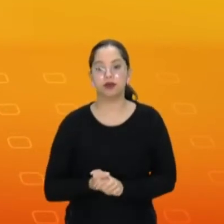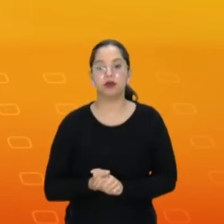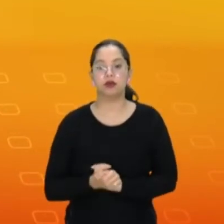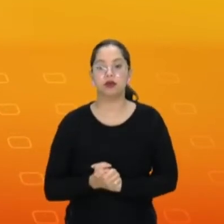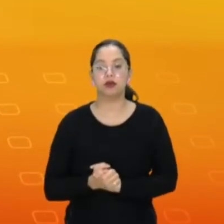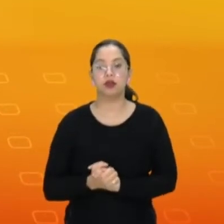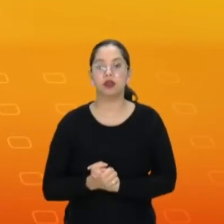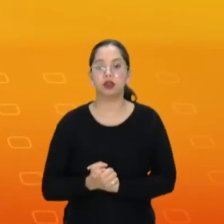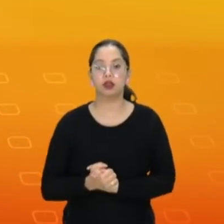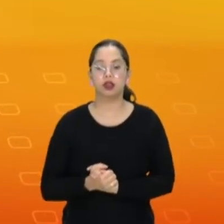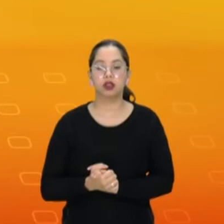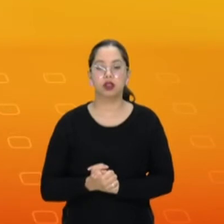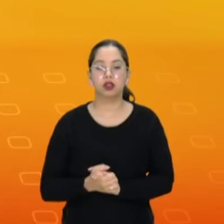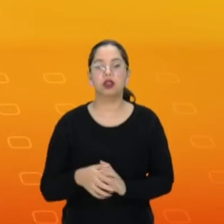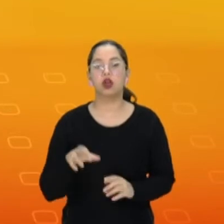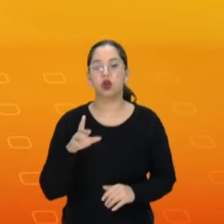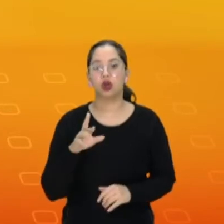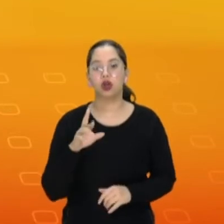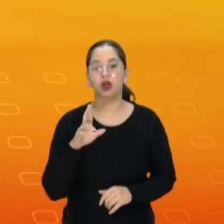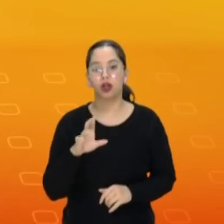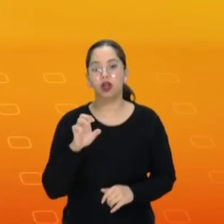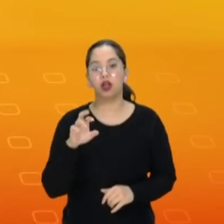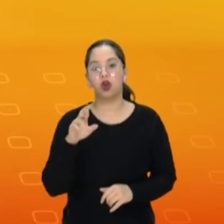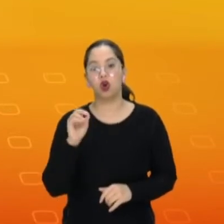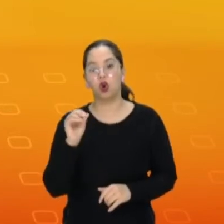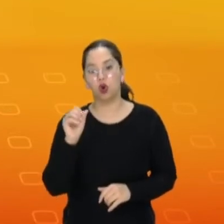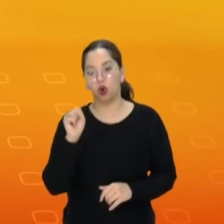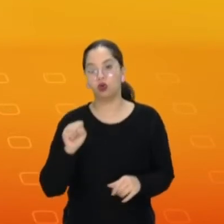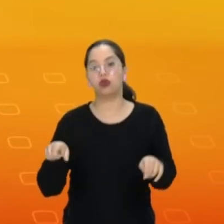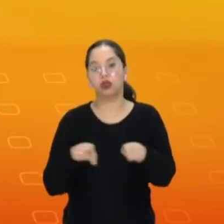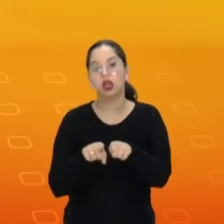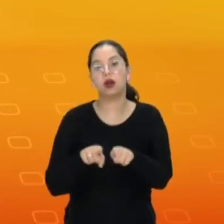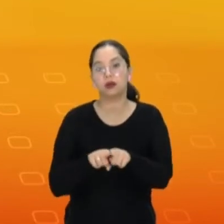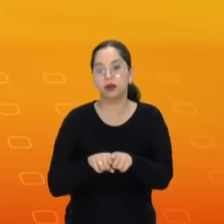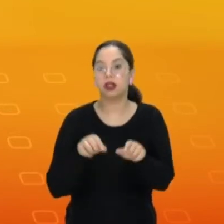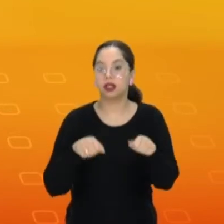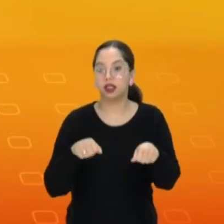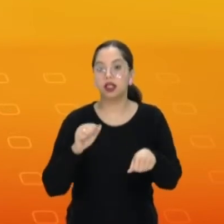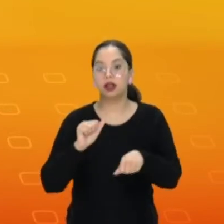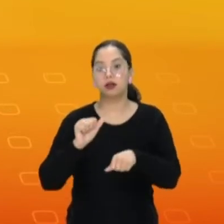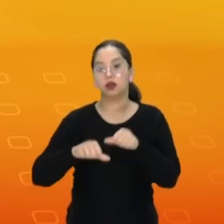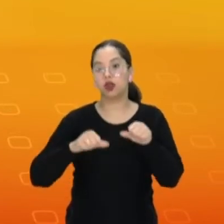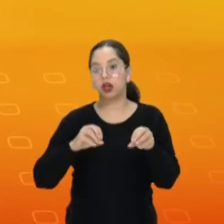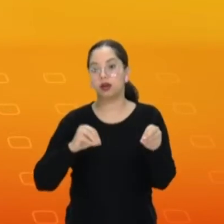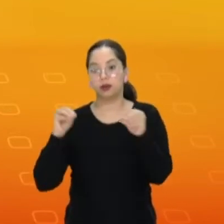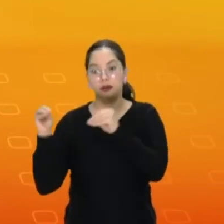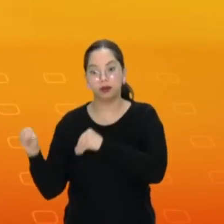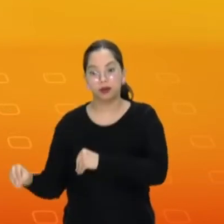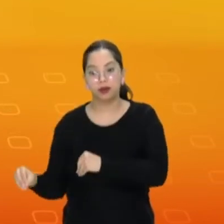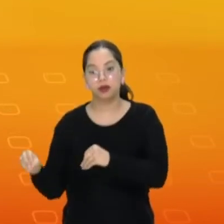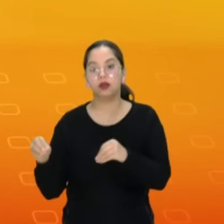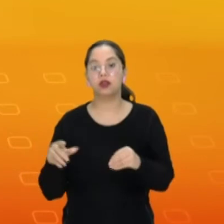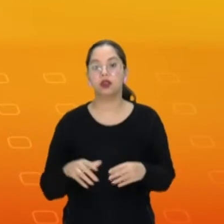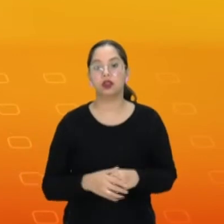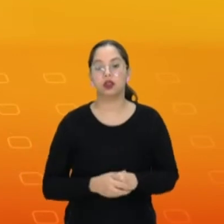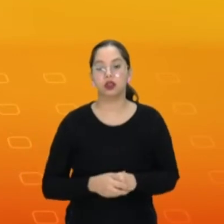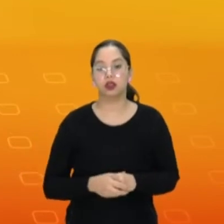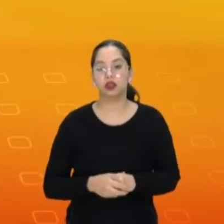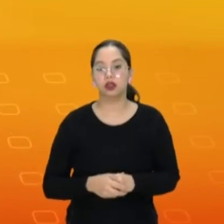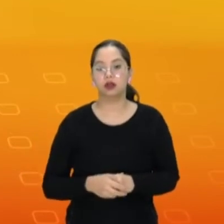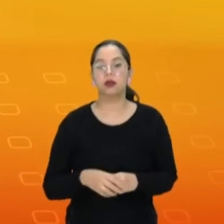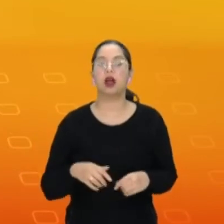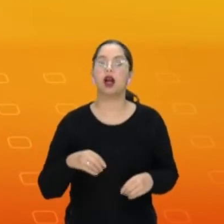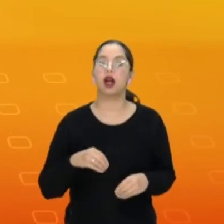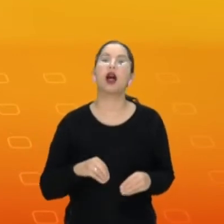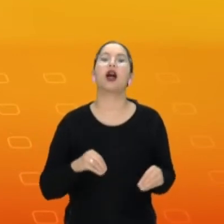Spirit quer pegar aplicação e portar ela simplesmente 10 meta lá pega lá existe como tá jogar para